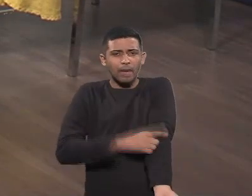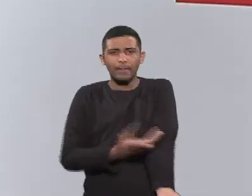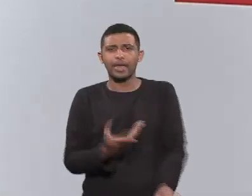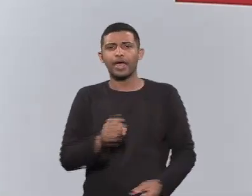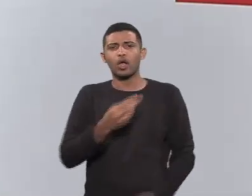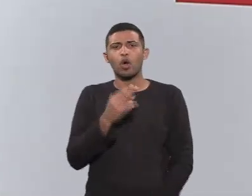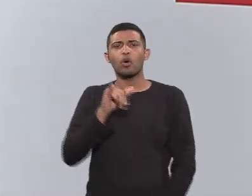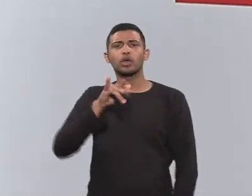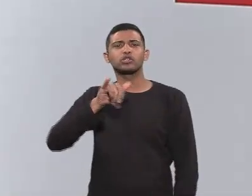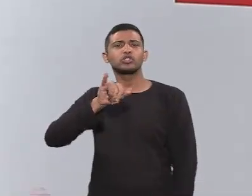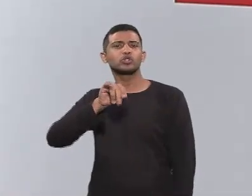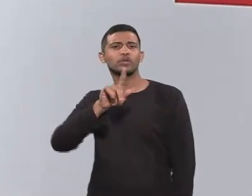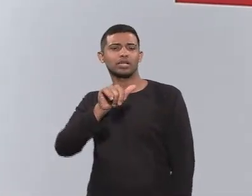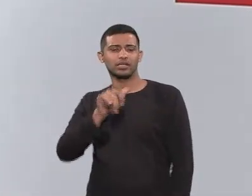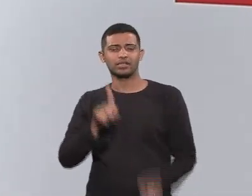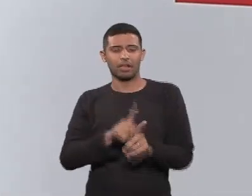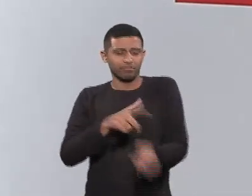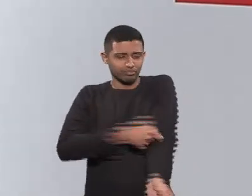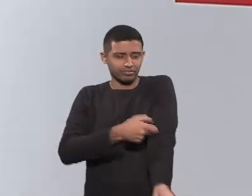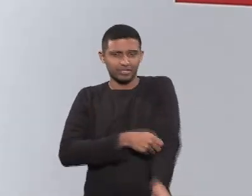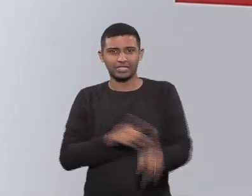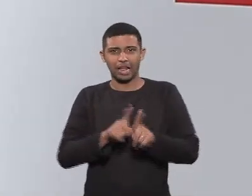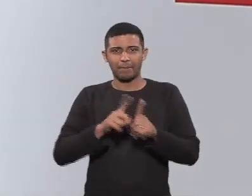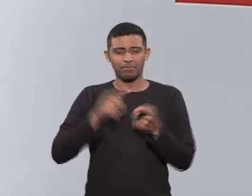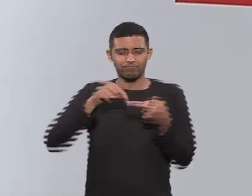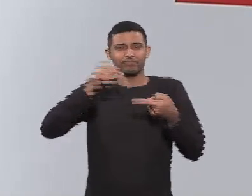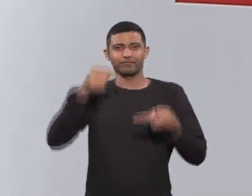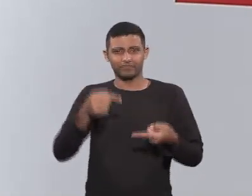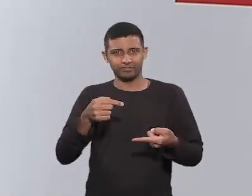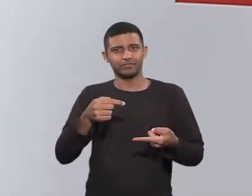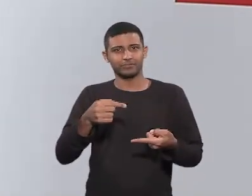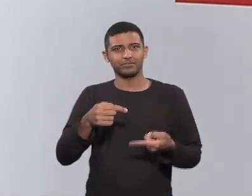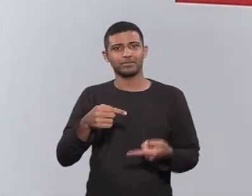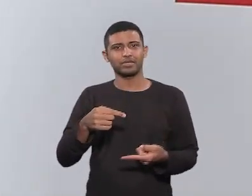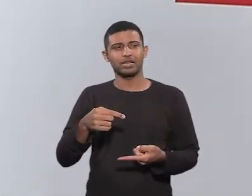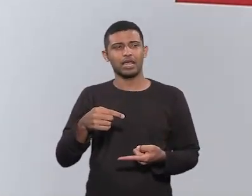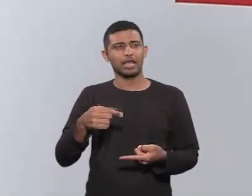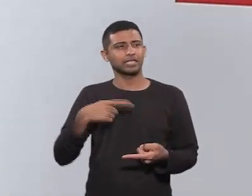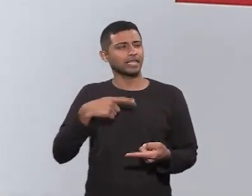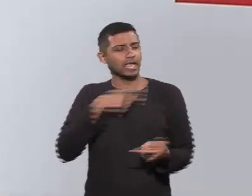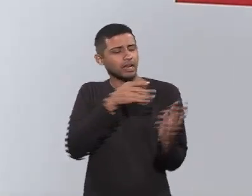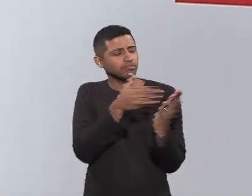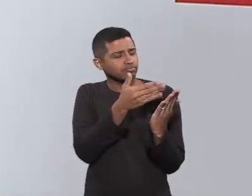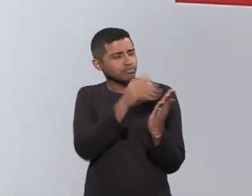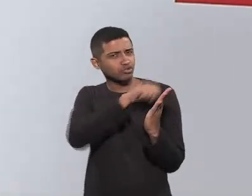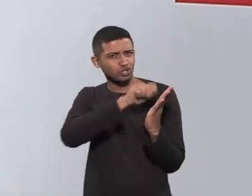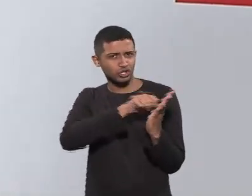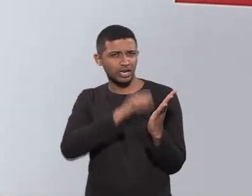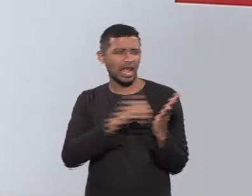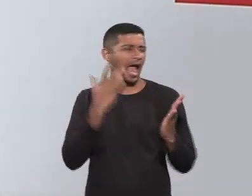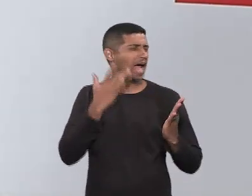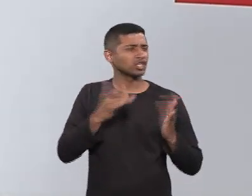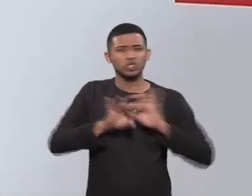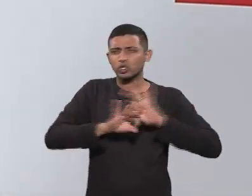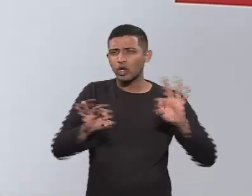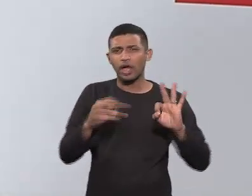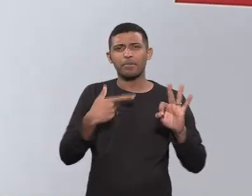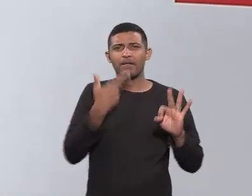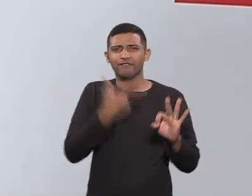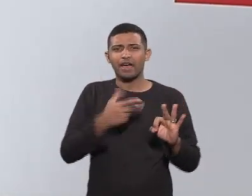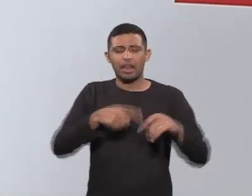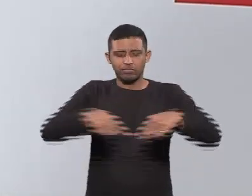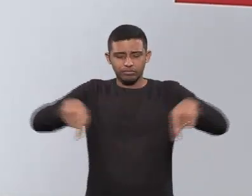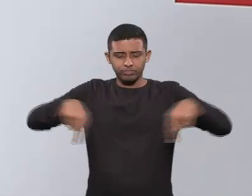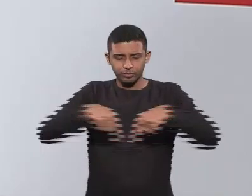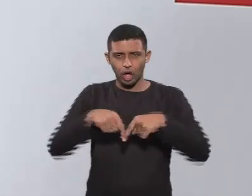a insulina e o furo no dedo ao longo da brincadeira. Então, tem uma parte que eu acho que é muito prática e ilustrativa, assim, que é o tabuleiro